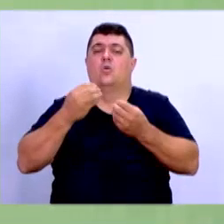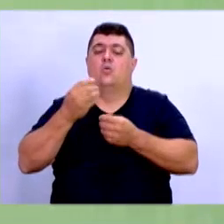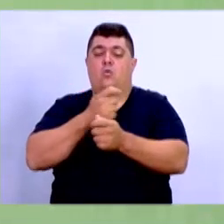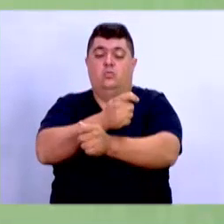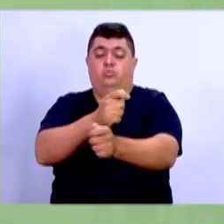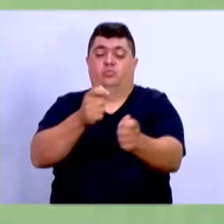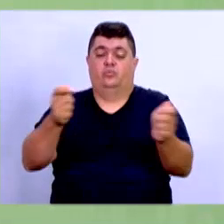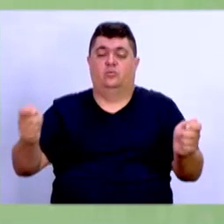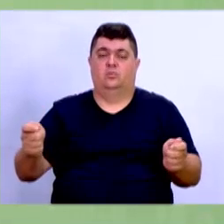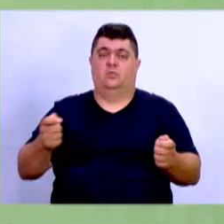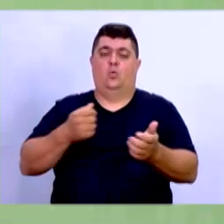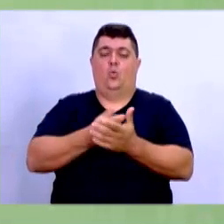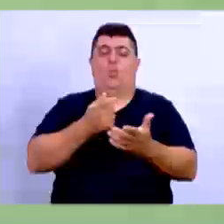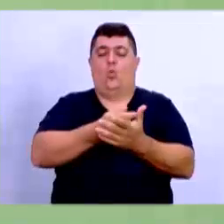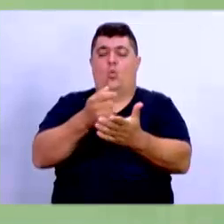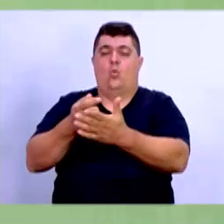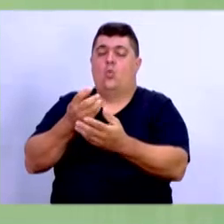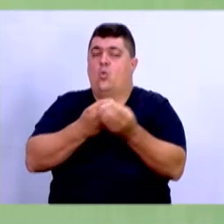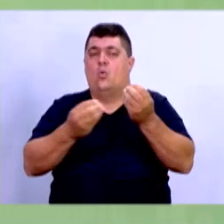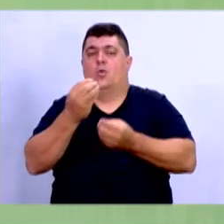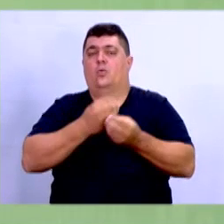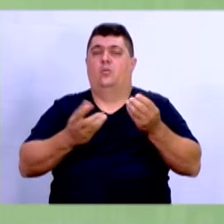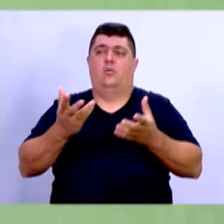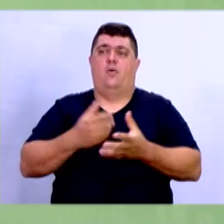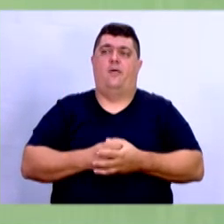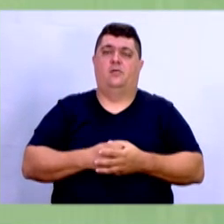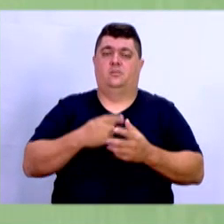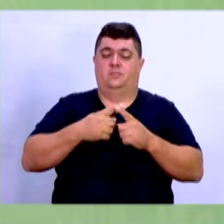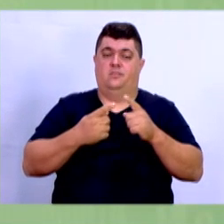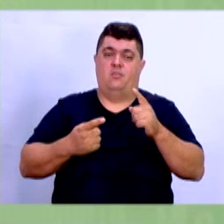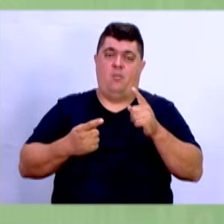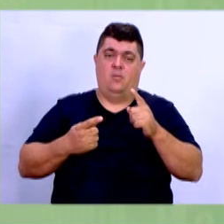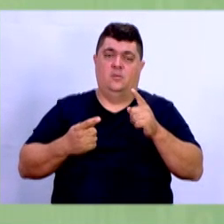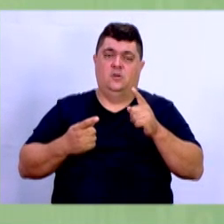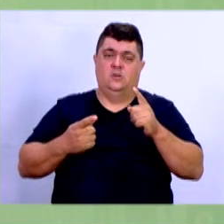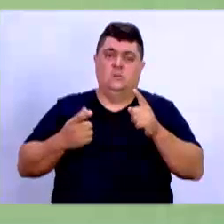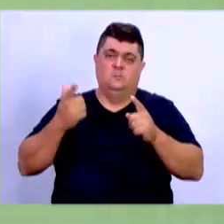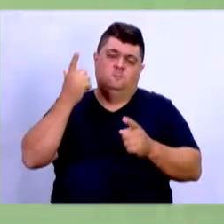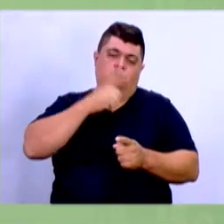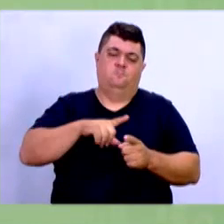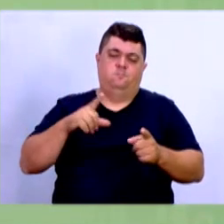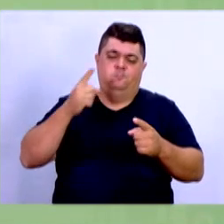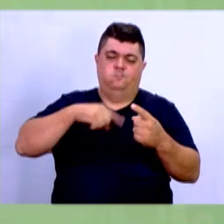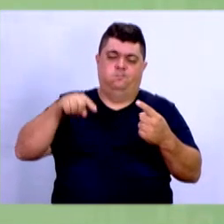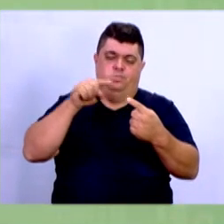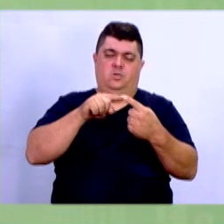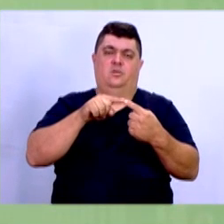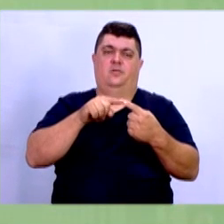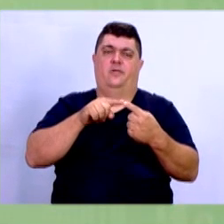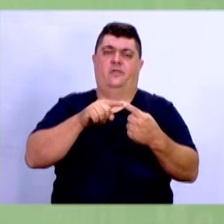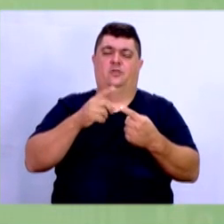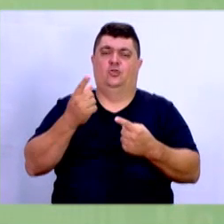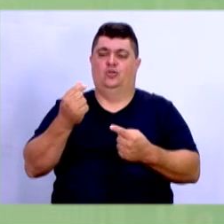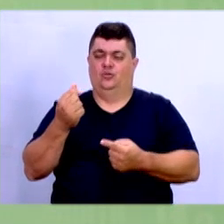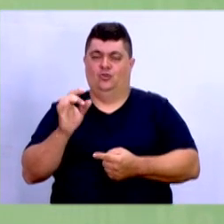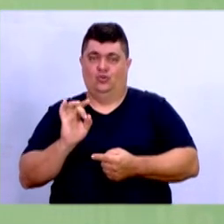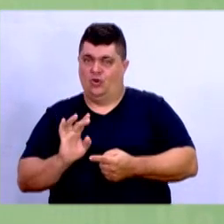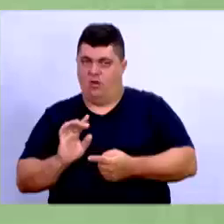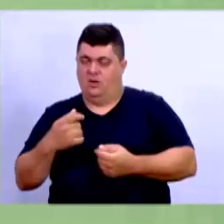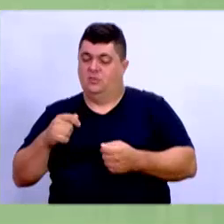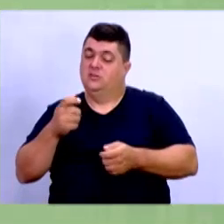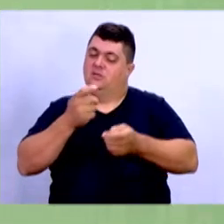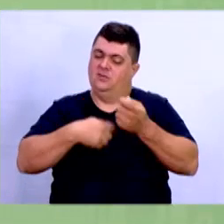como empregá-lo para alcançar os seus objetivos. Ou seja, não basta só dinheiro, você